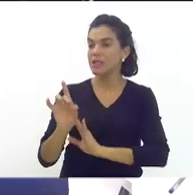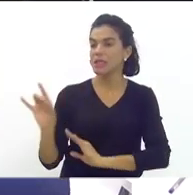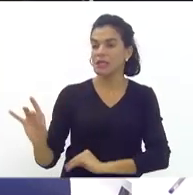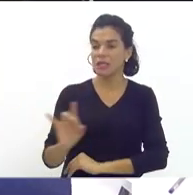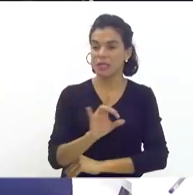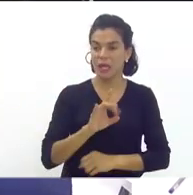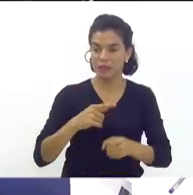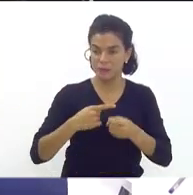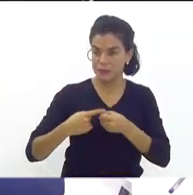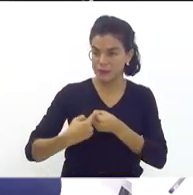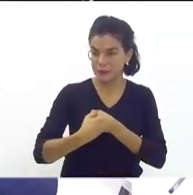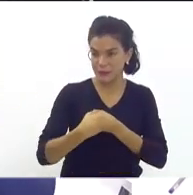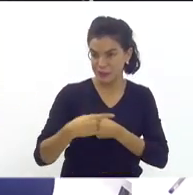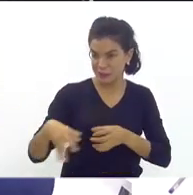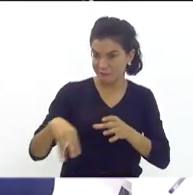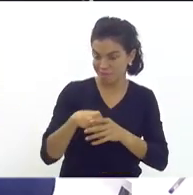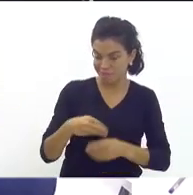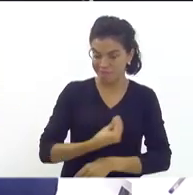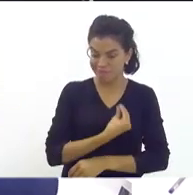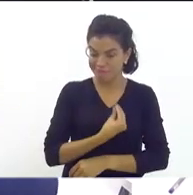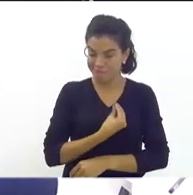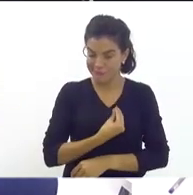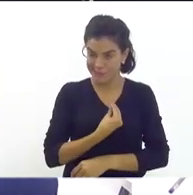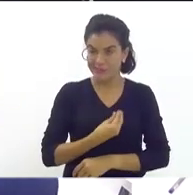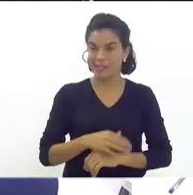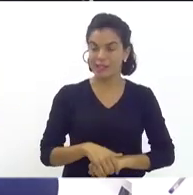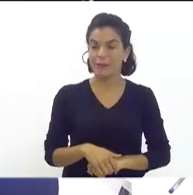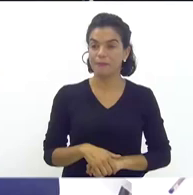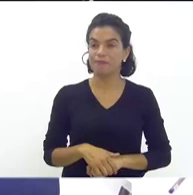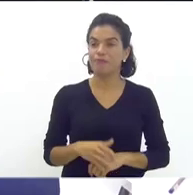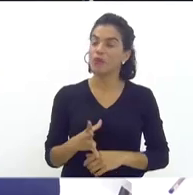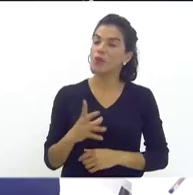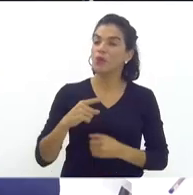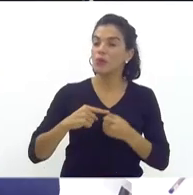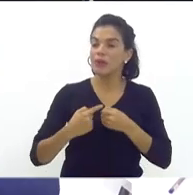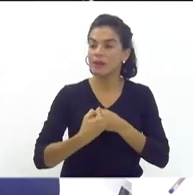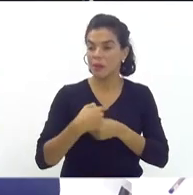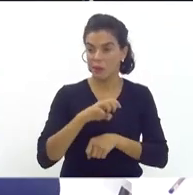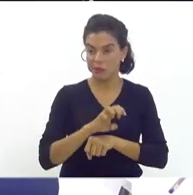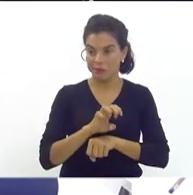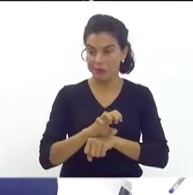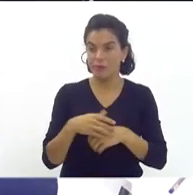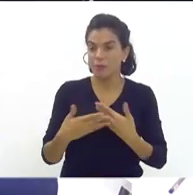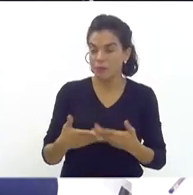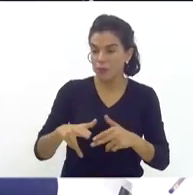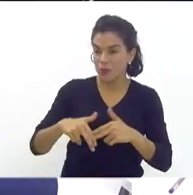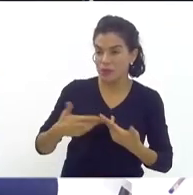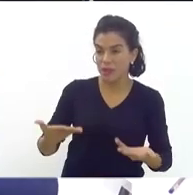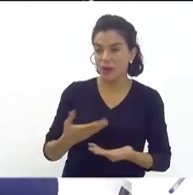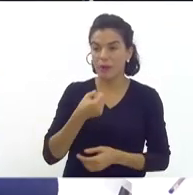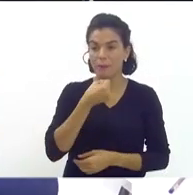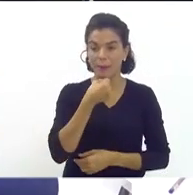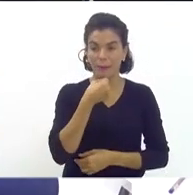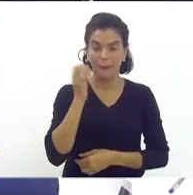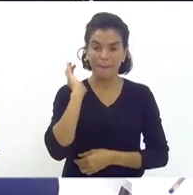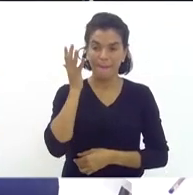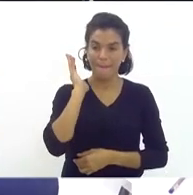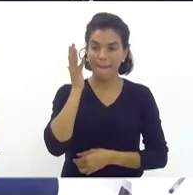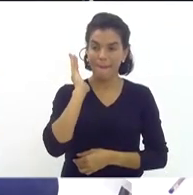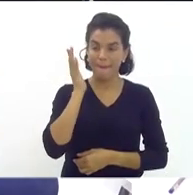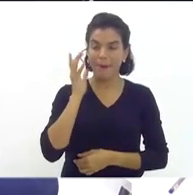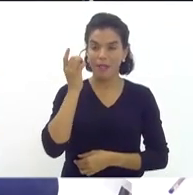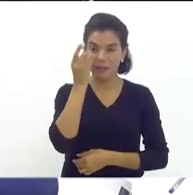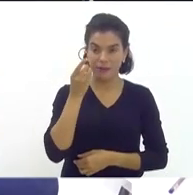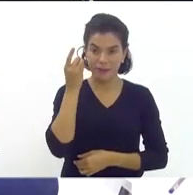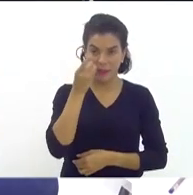falta de investimento por falta por parte das concessionárias no interior do Estado então passa a palavra aos Deputados de presente